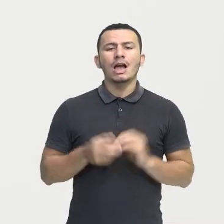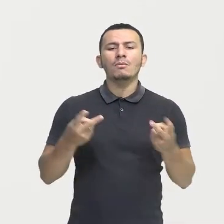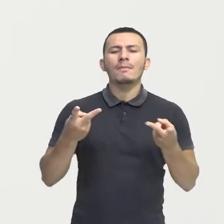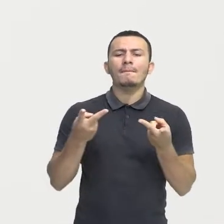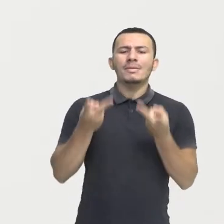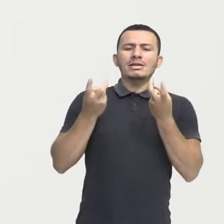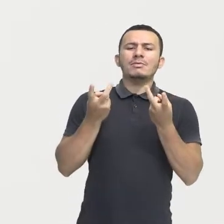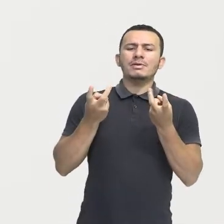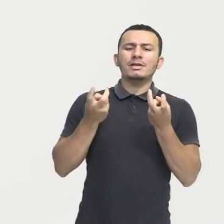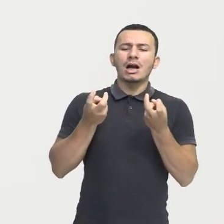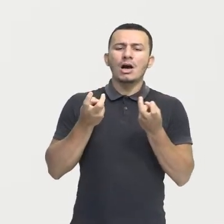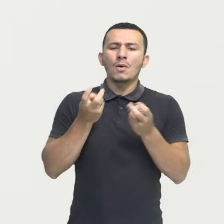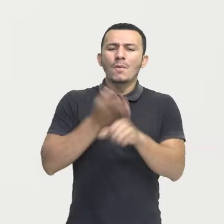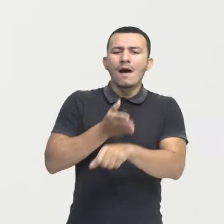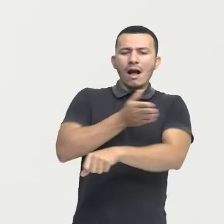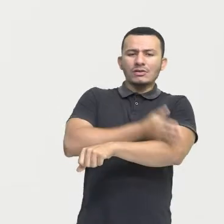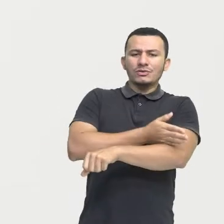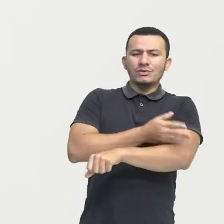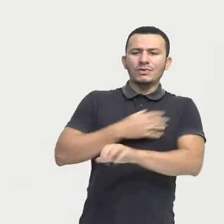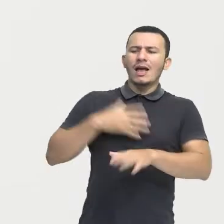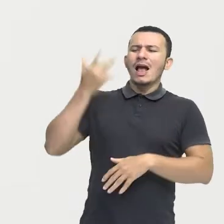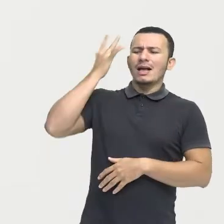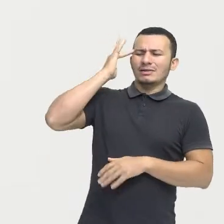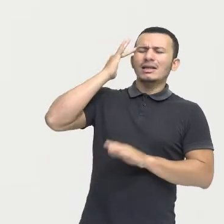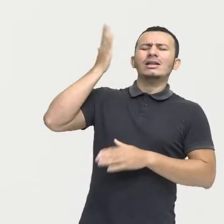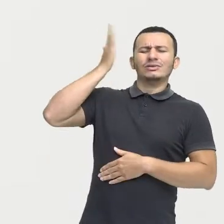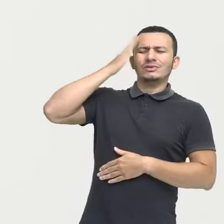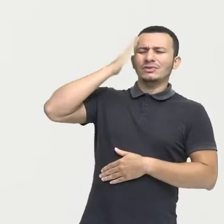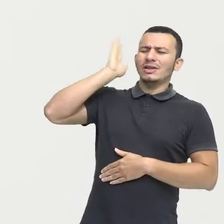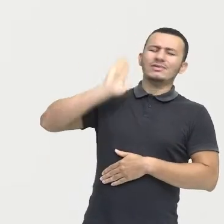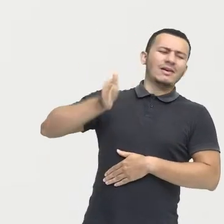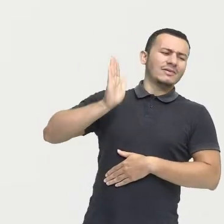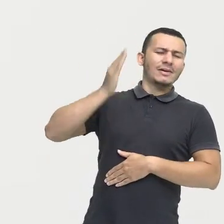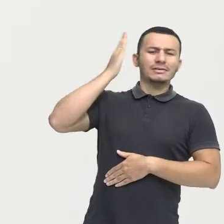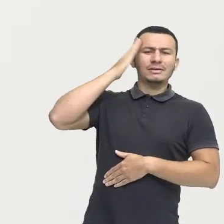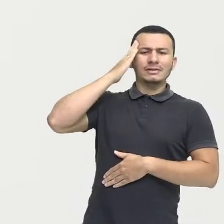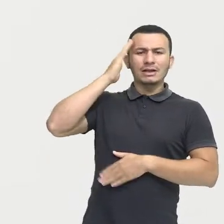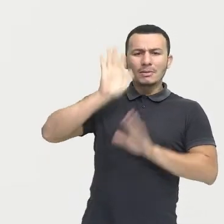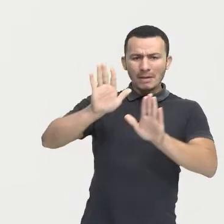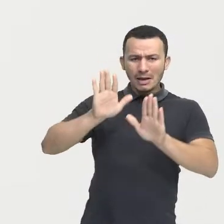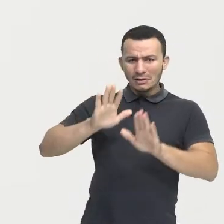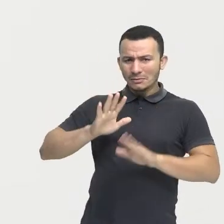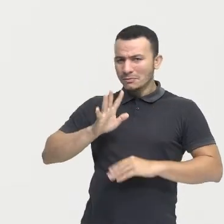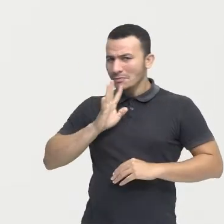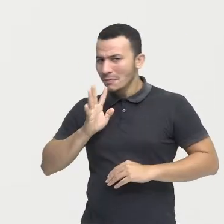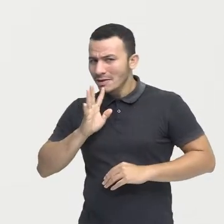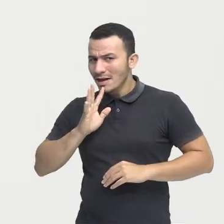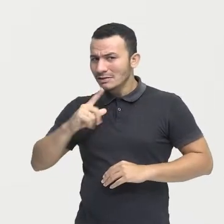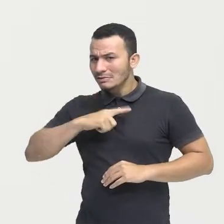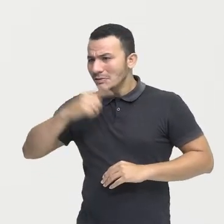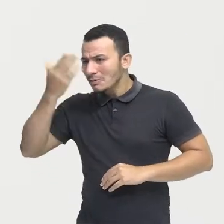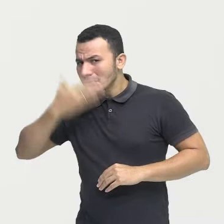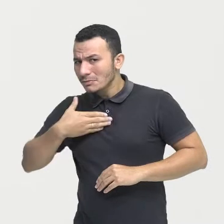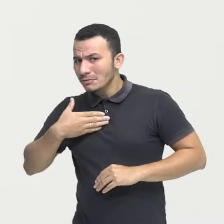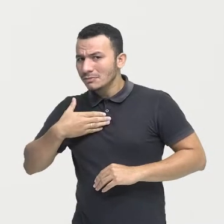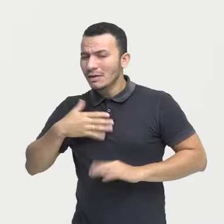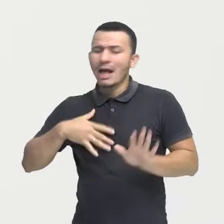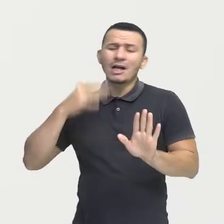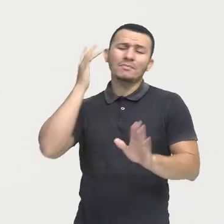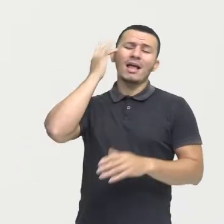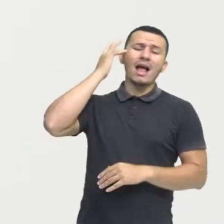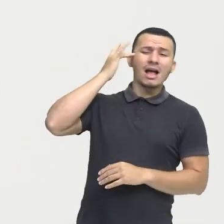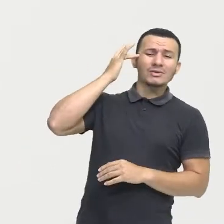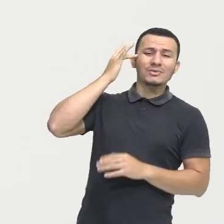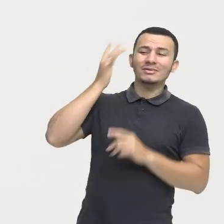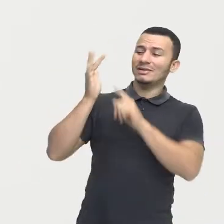Ou seja, a atitude de achar que já se sabe sem conhecer algo de verdade. Então, eu acho.